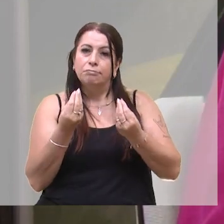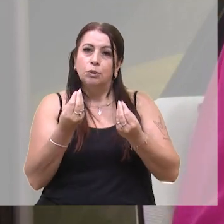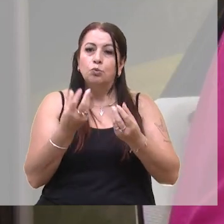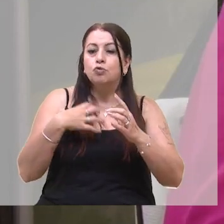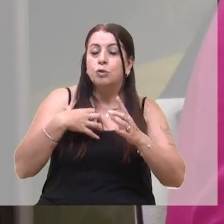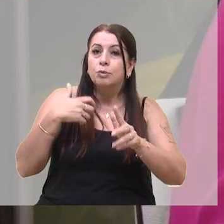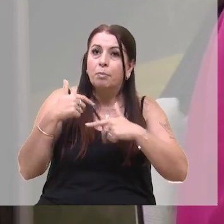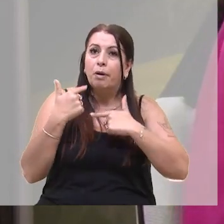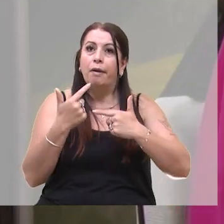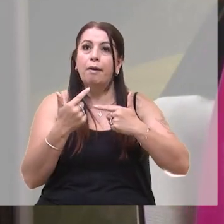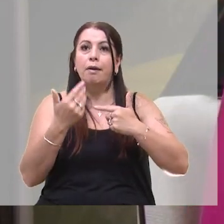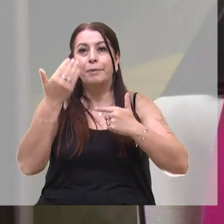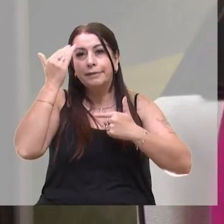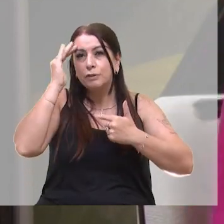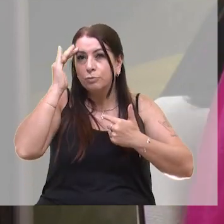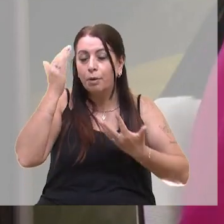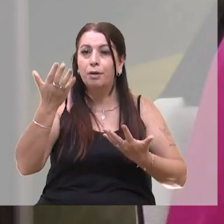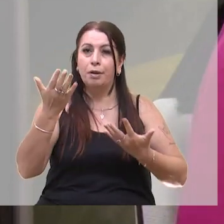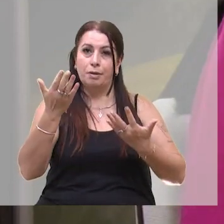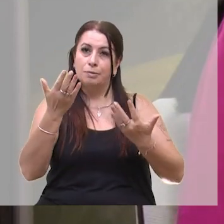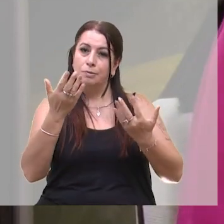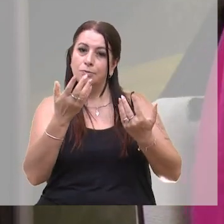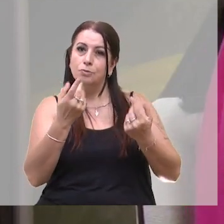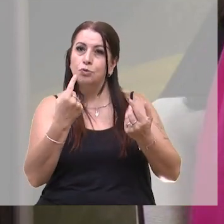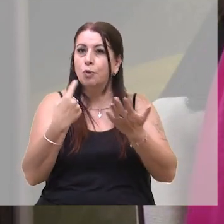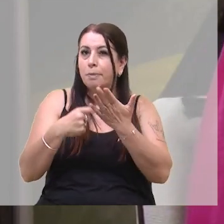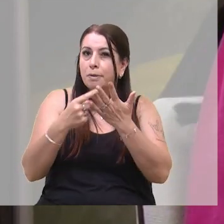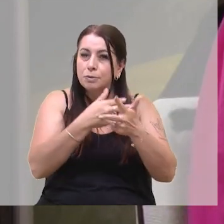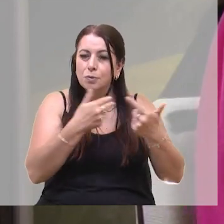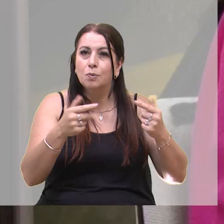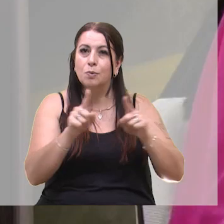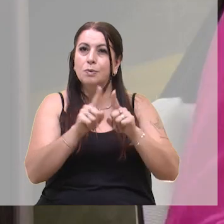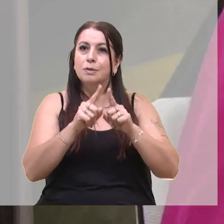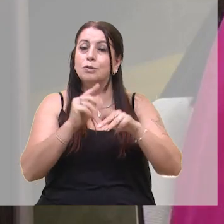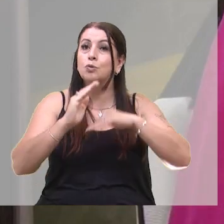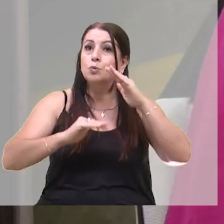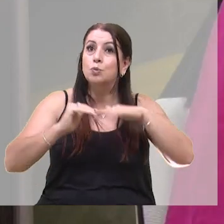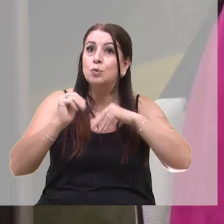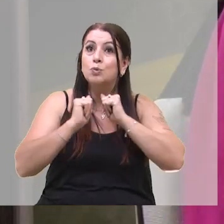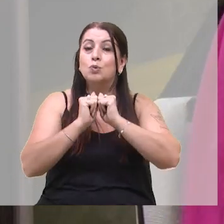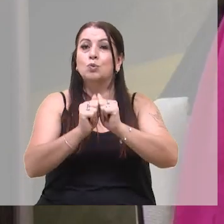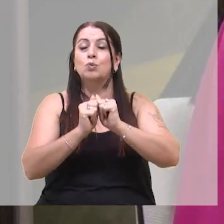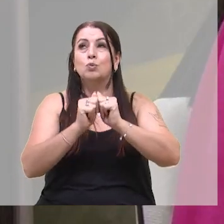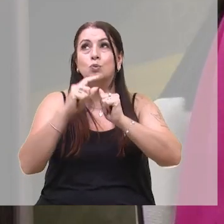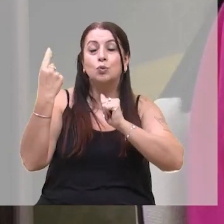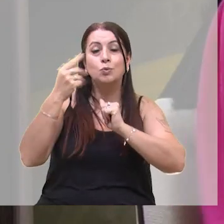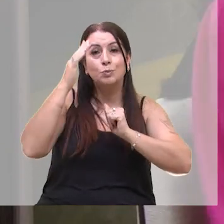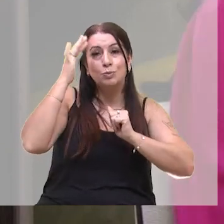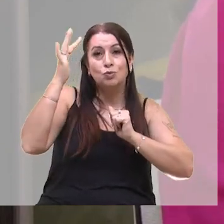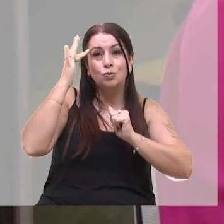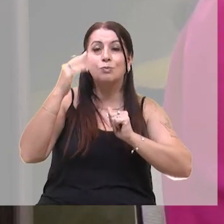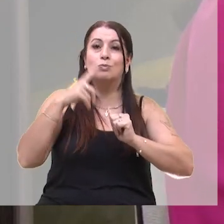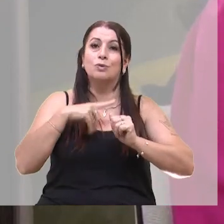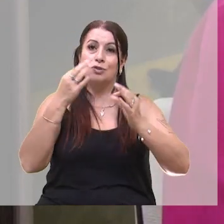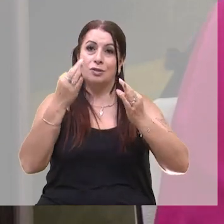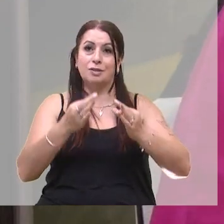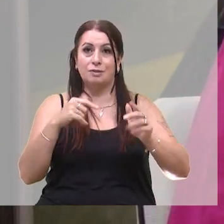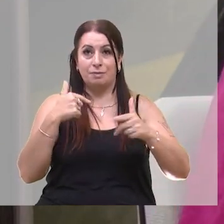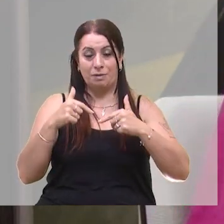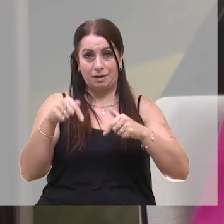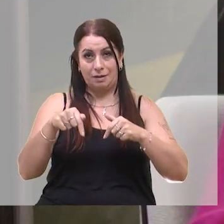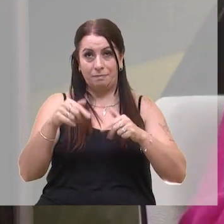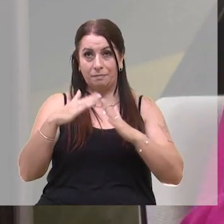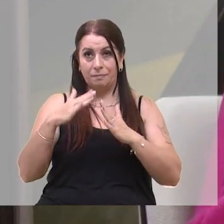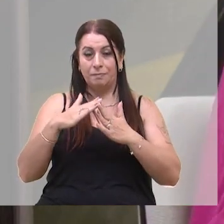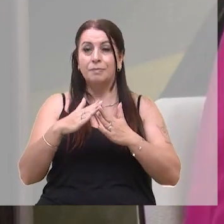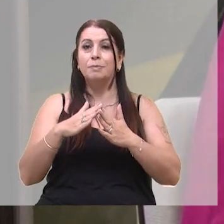de trabalhar, no entendimento que a gente tem da construção, né, da forma como a gente imagina que seja o ideal trabalhar pela casa.